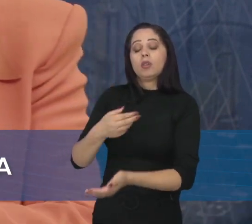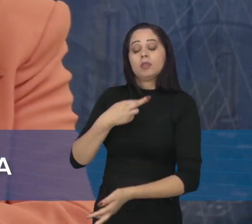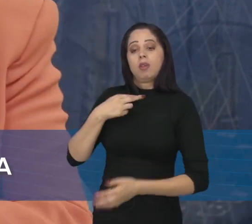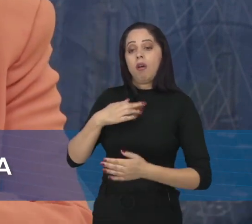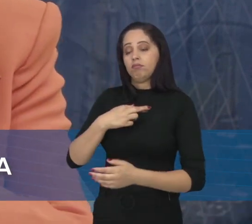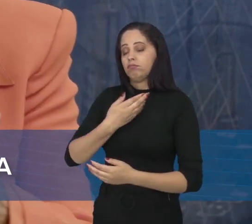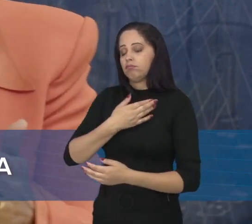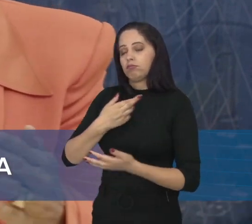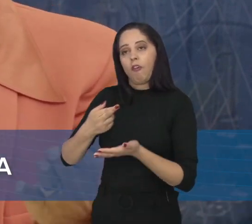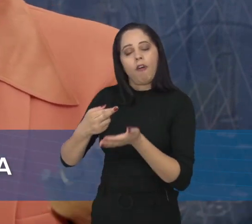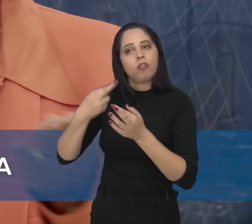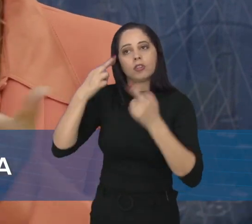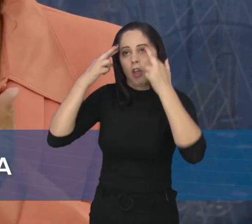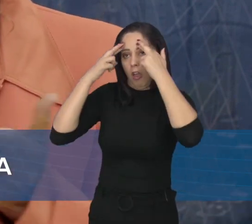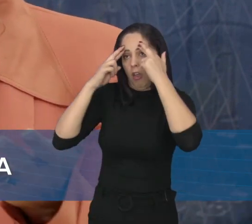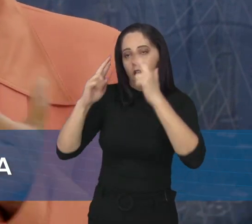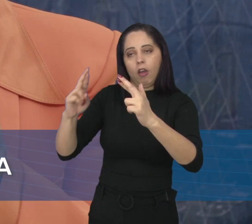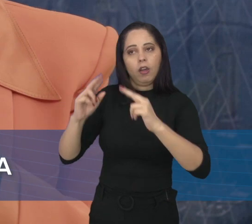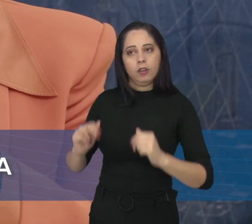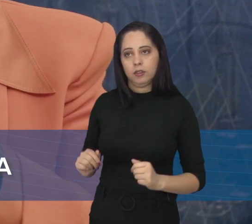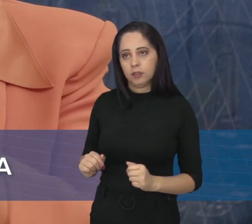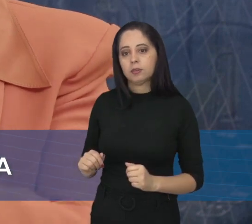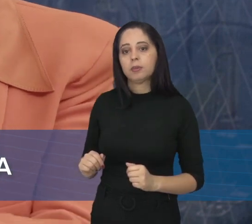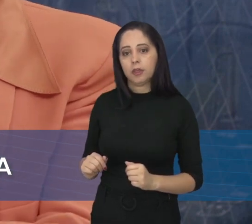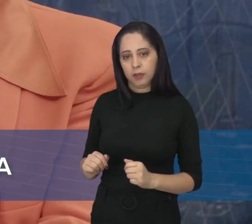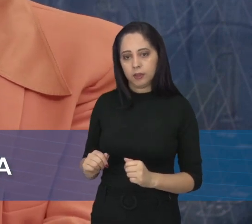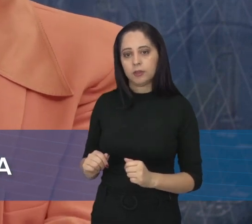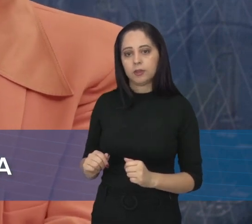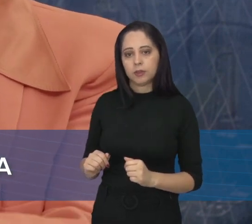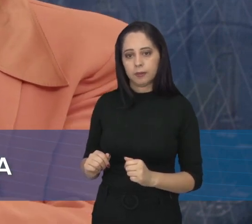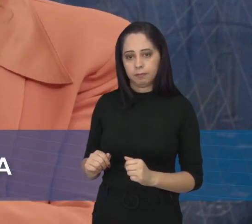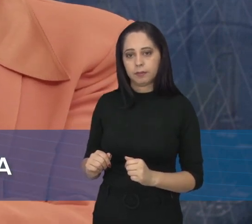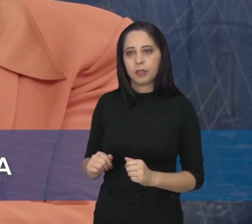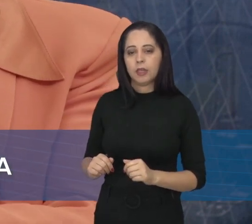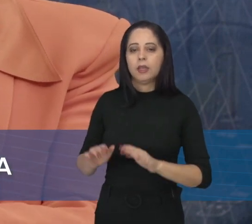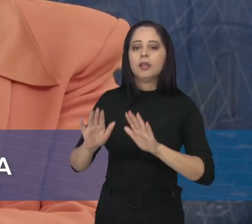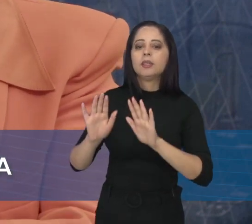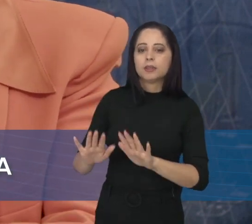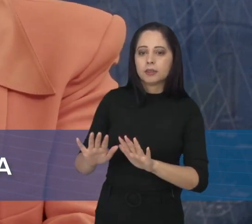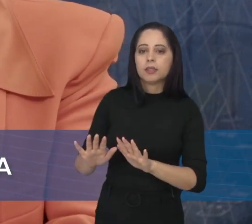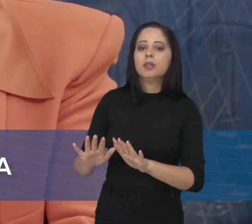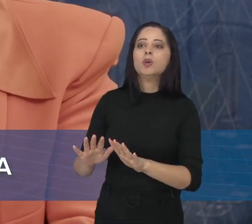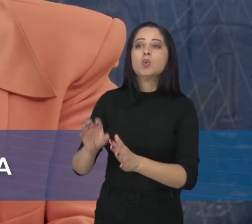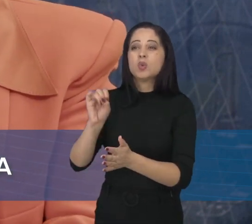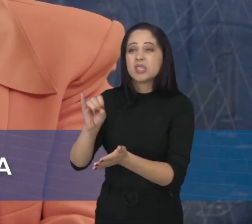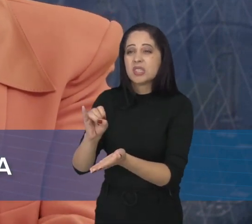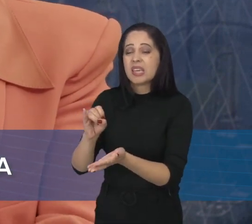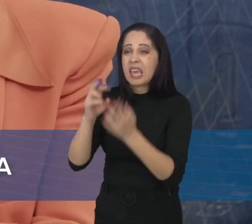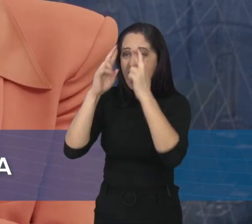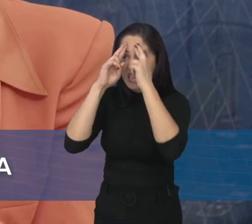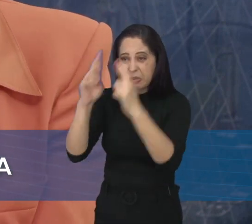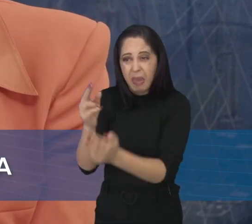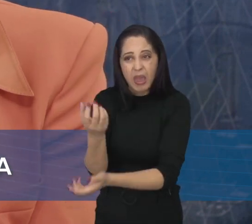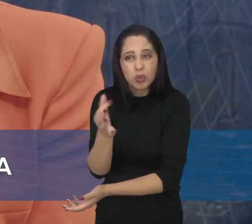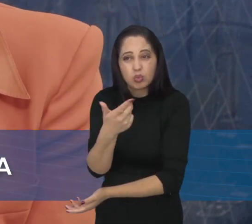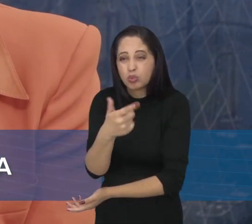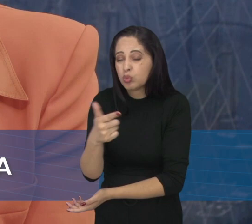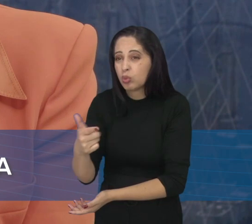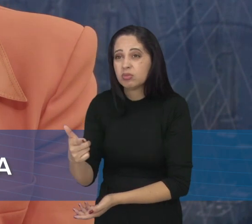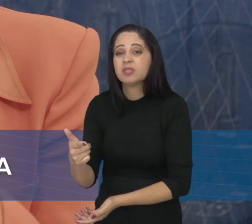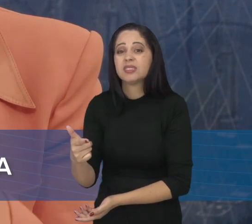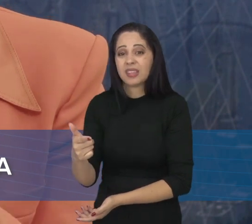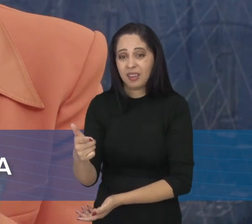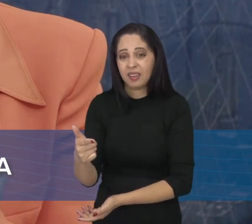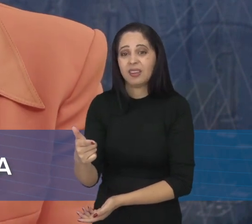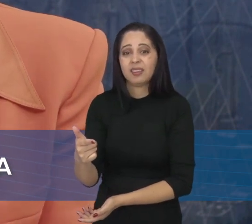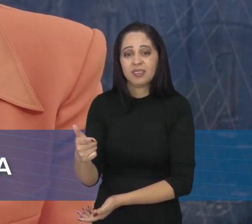minoria é de outro, e aí a gente precisa ter muito cuidado que respeito não pode, a falta de respeito não pode